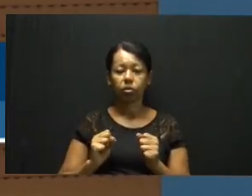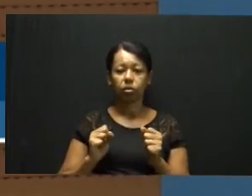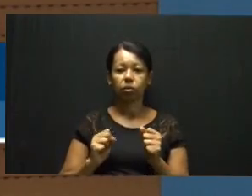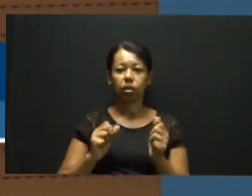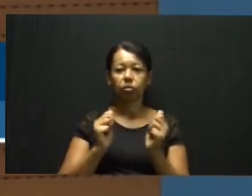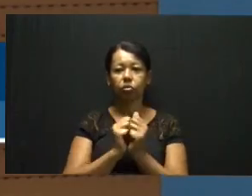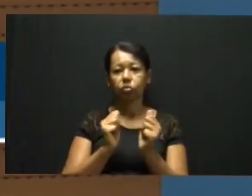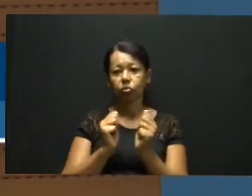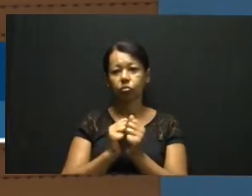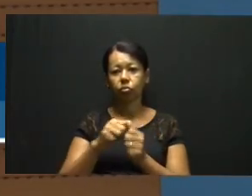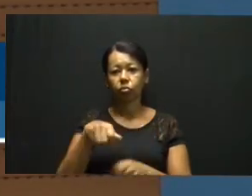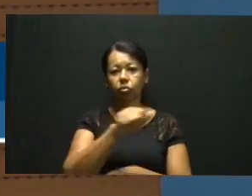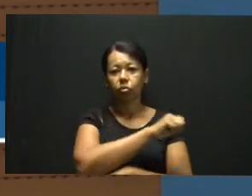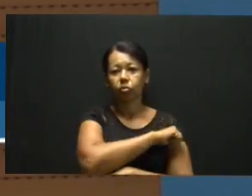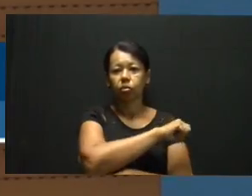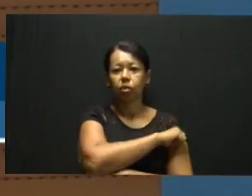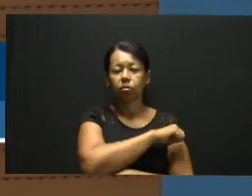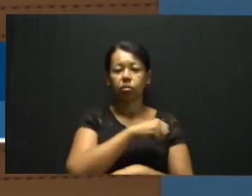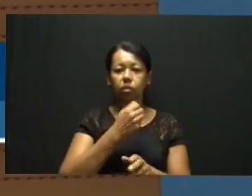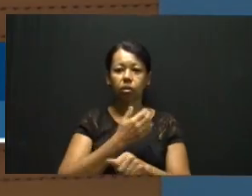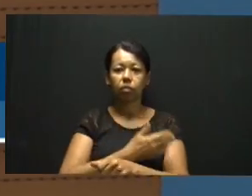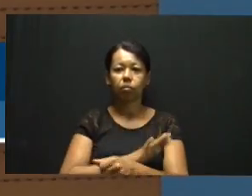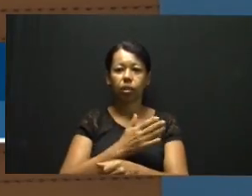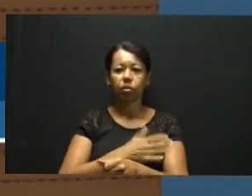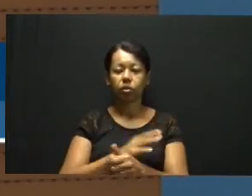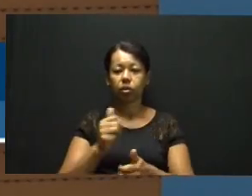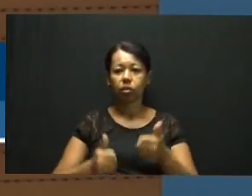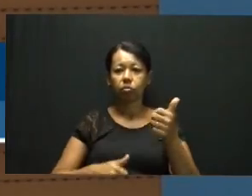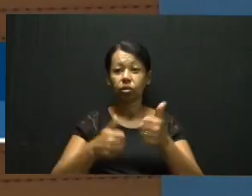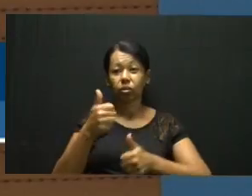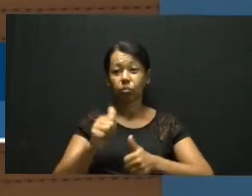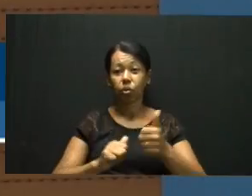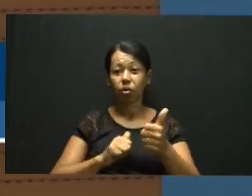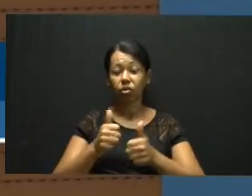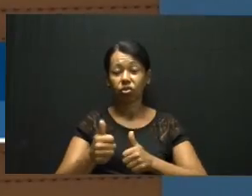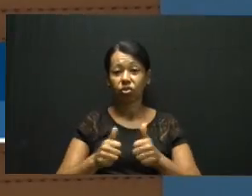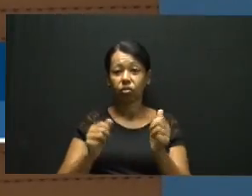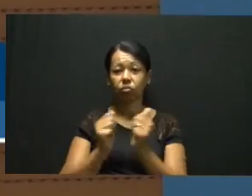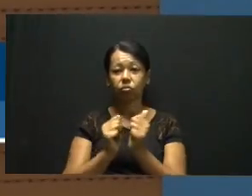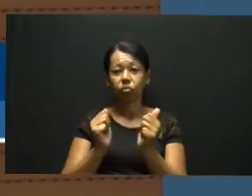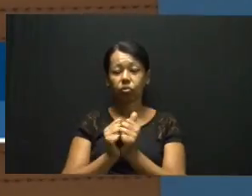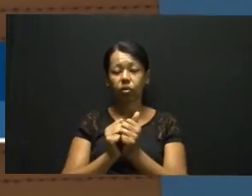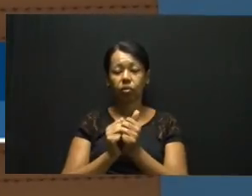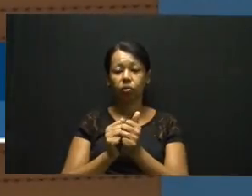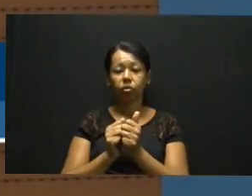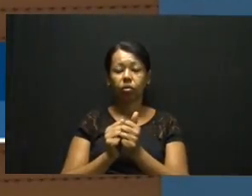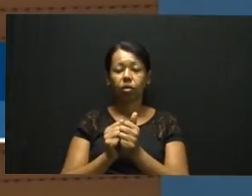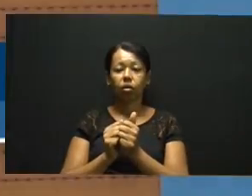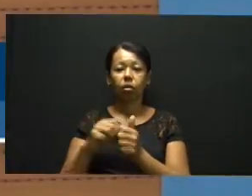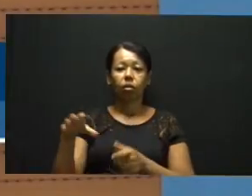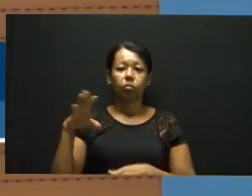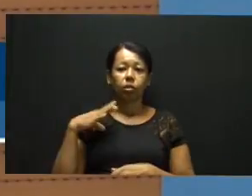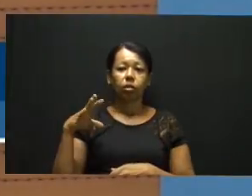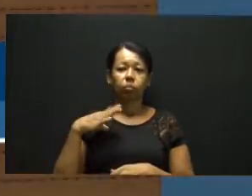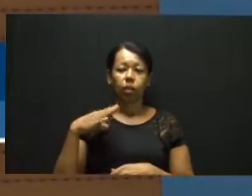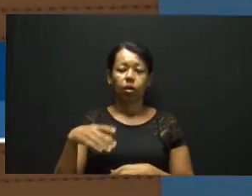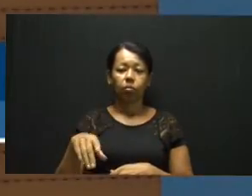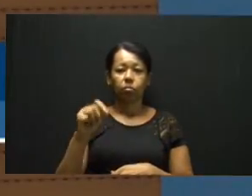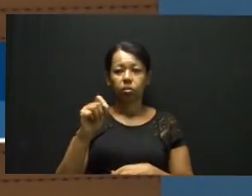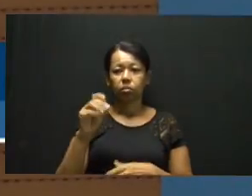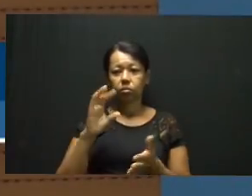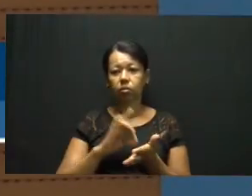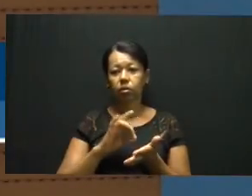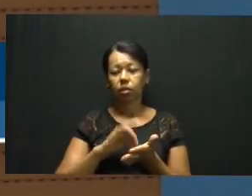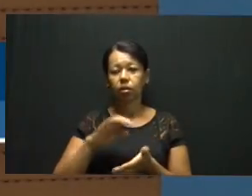esses alunos, essas crianças, a estarem praticando esportes e fazendo um amplo jogo municipal, né, em que realmente